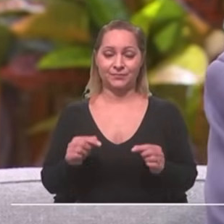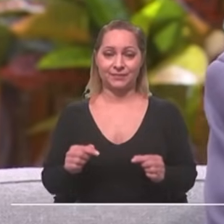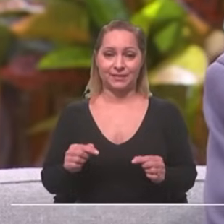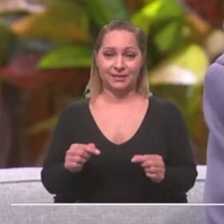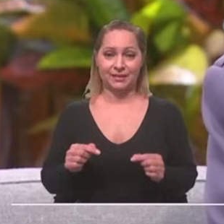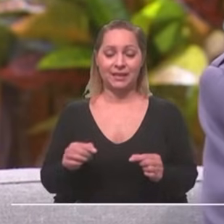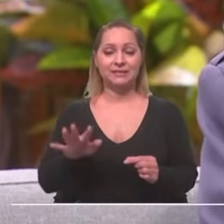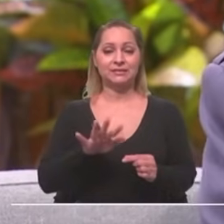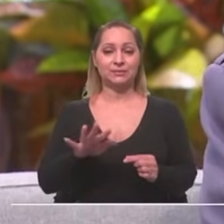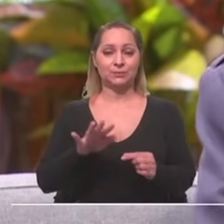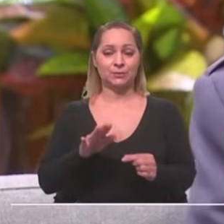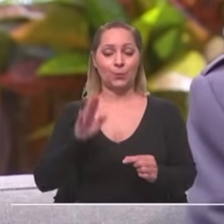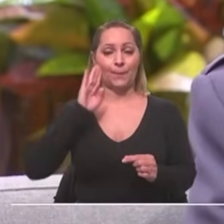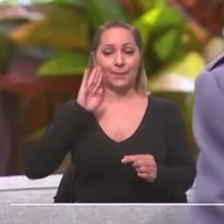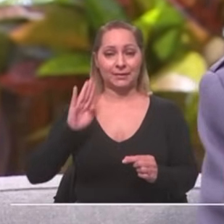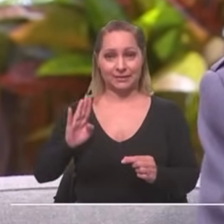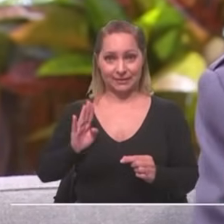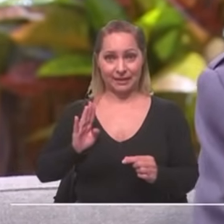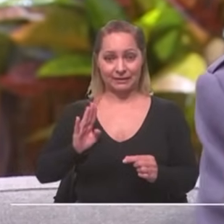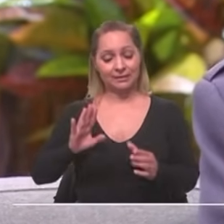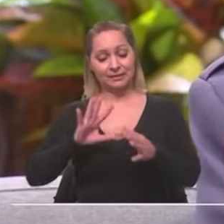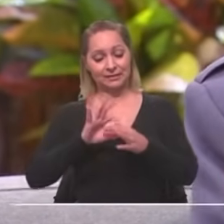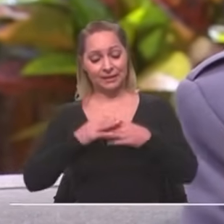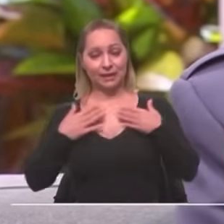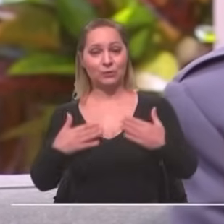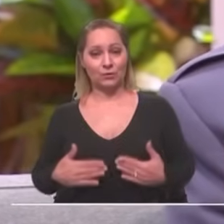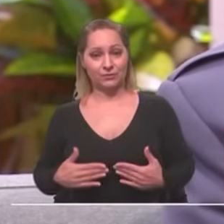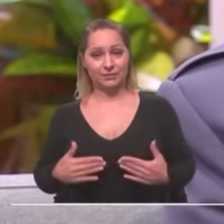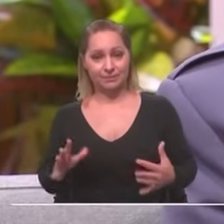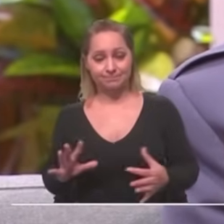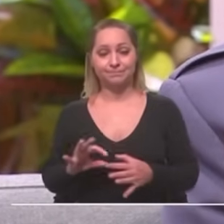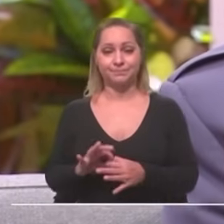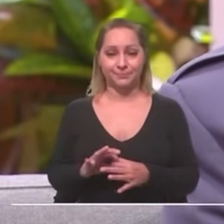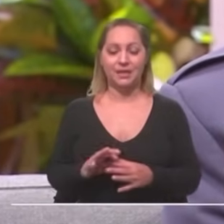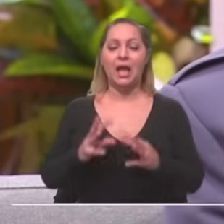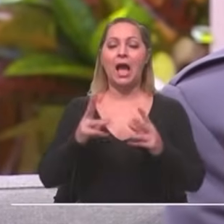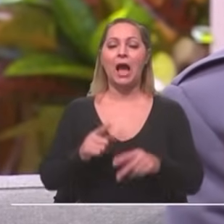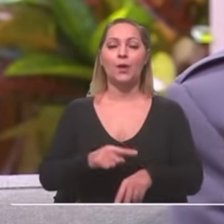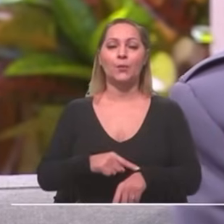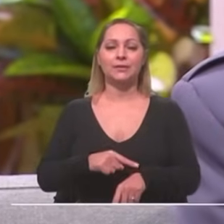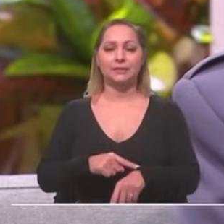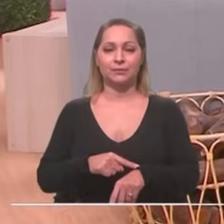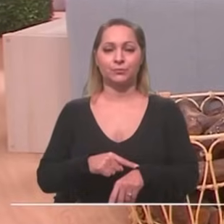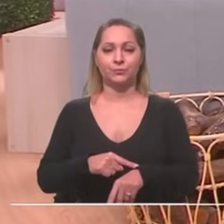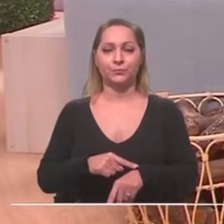a condição militar está associada à condição física, portanto são indissociáveis. E há quanto tempo, Sr.